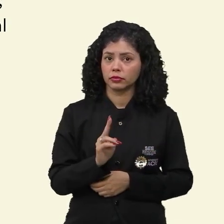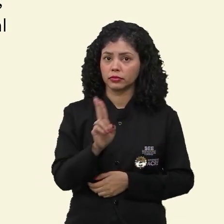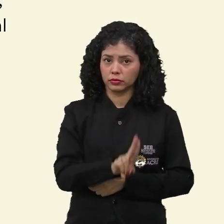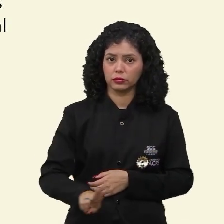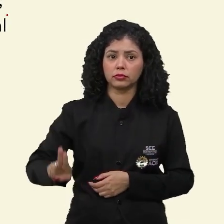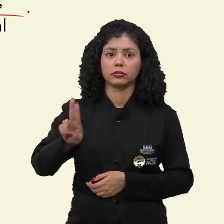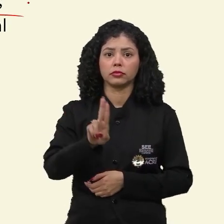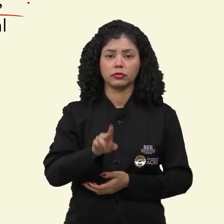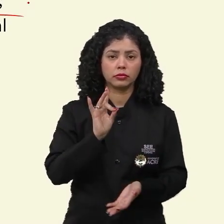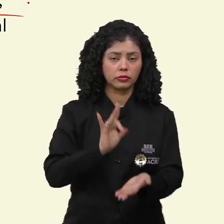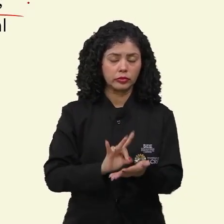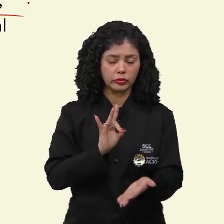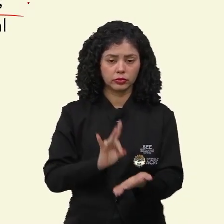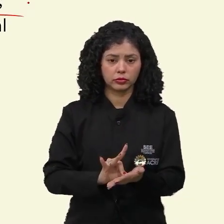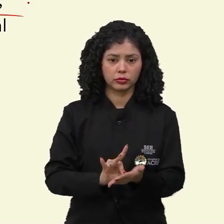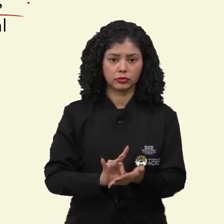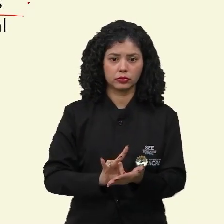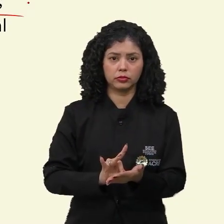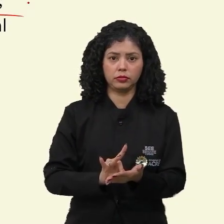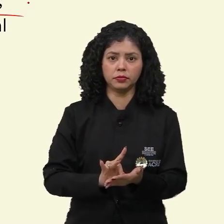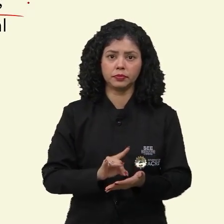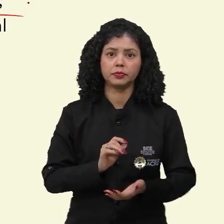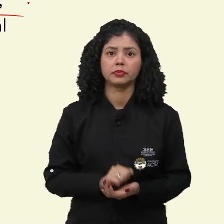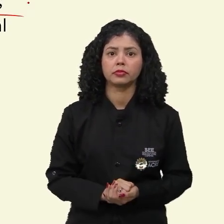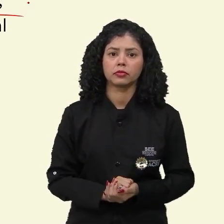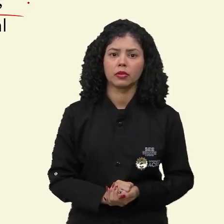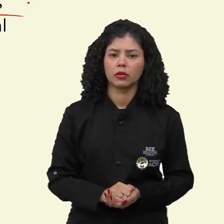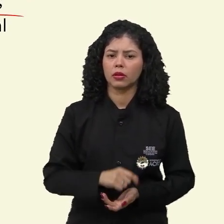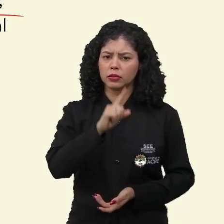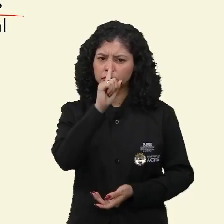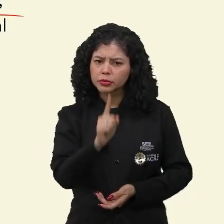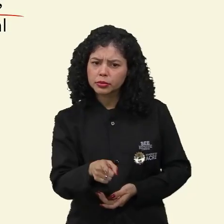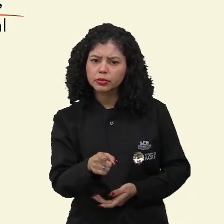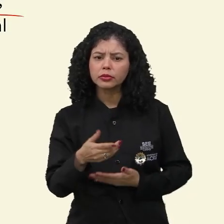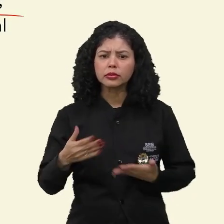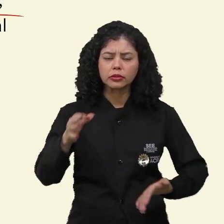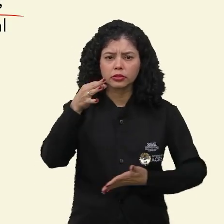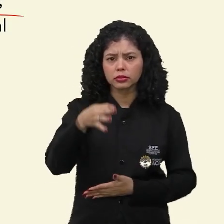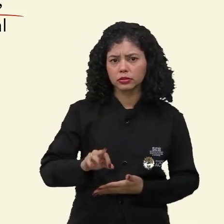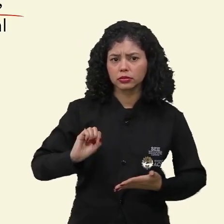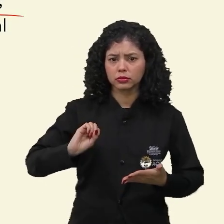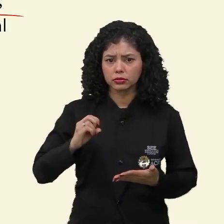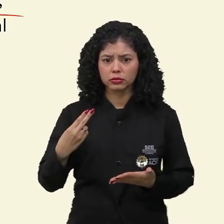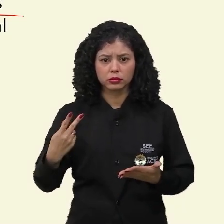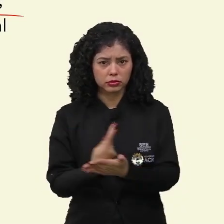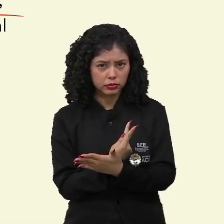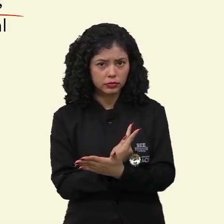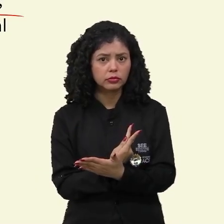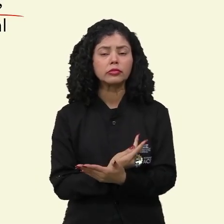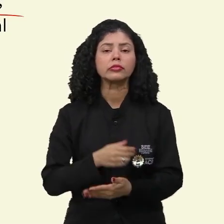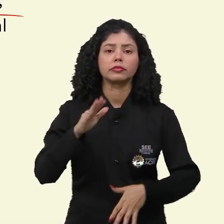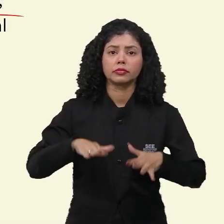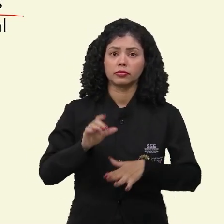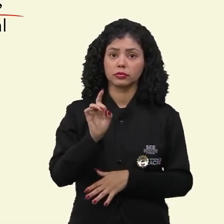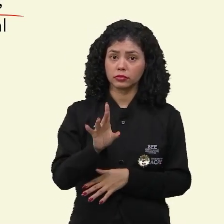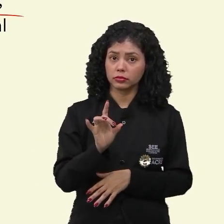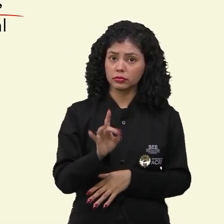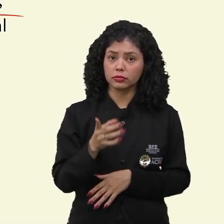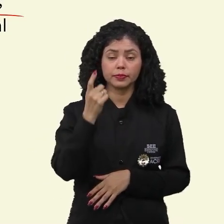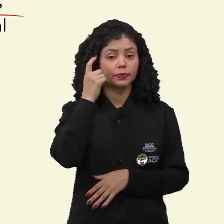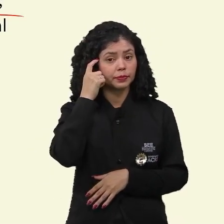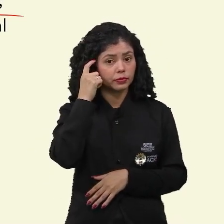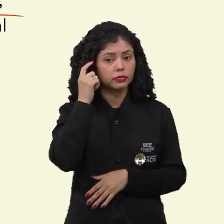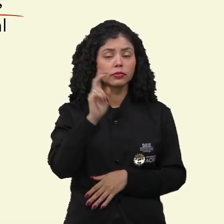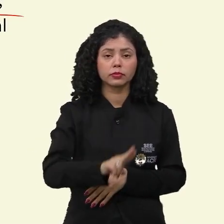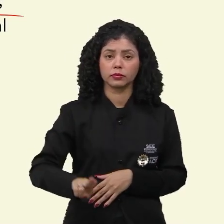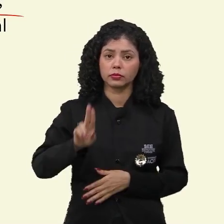de fato. Não julga certo ou errado, apenas analisa o seu